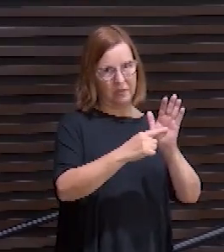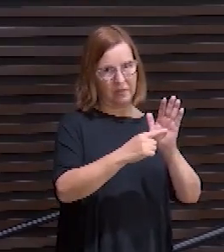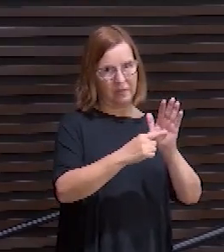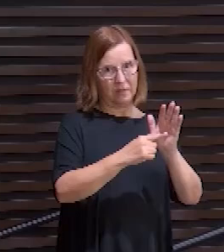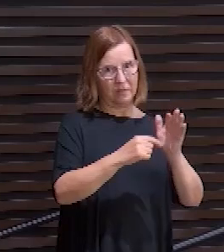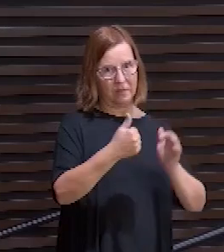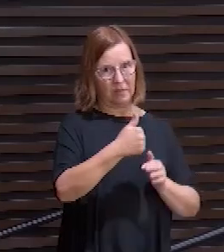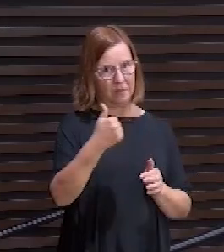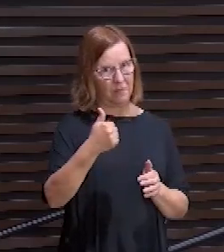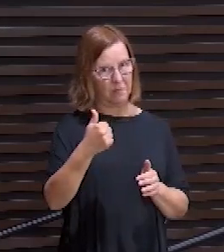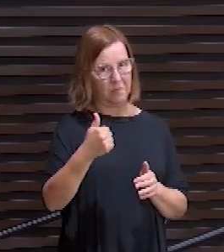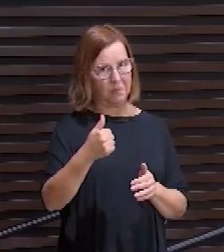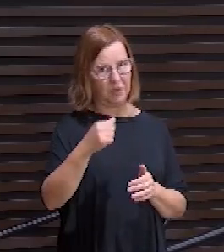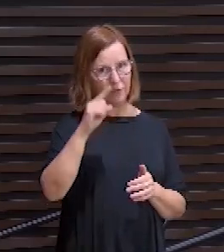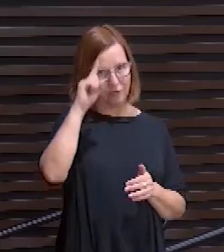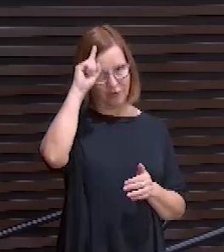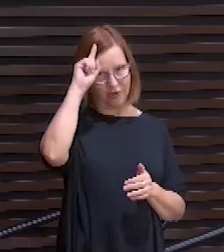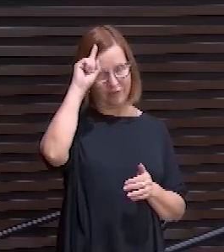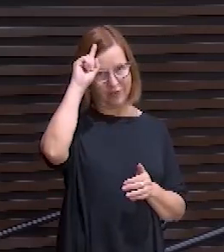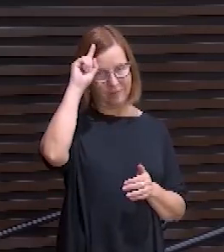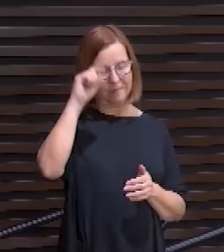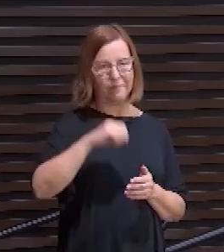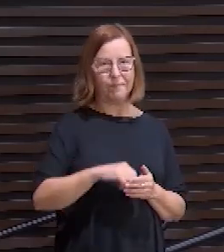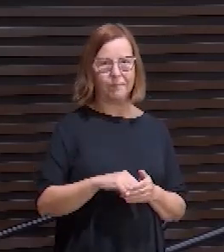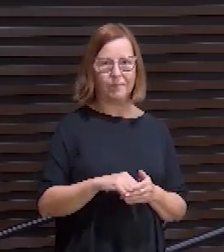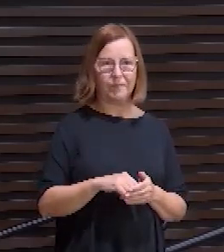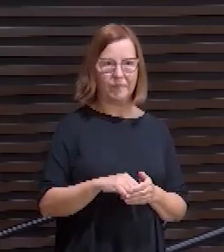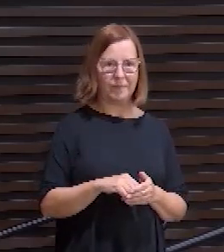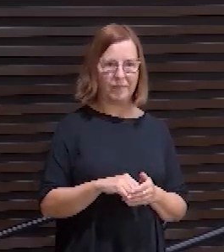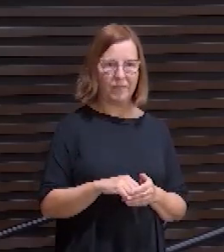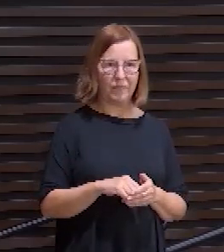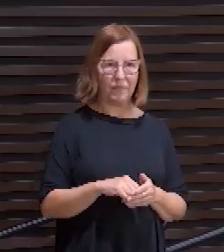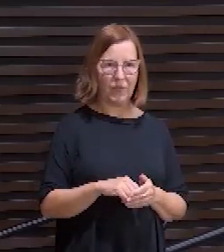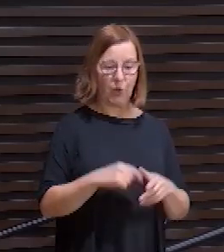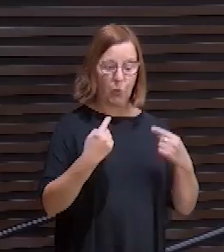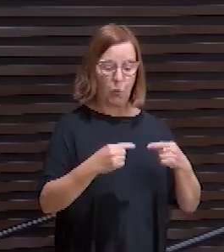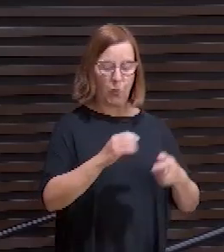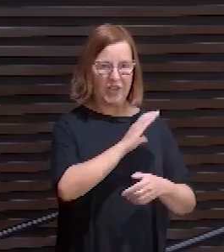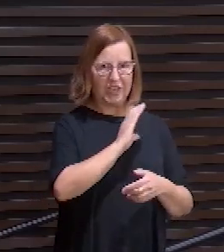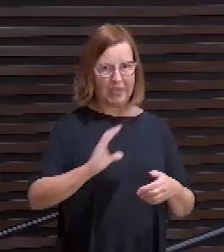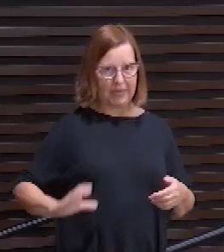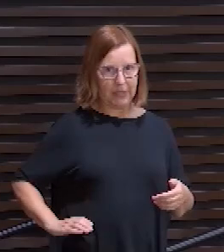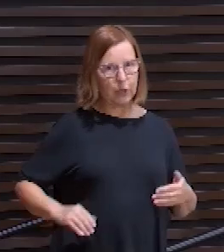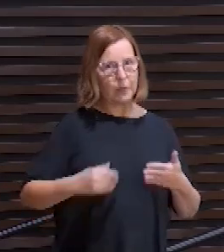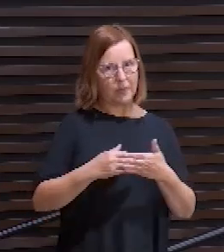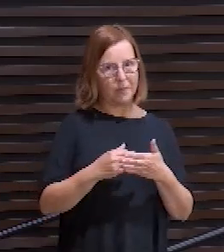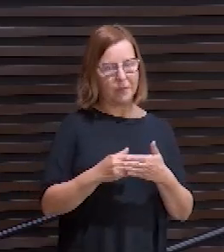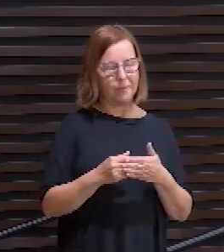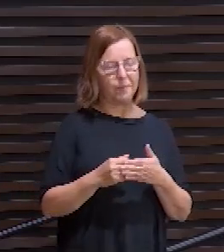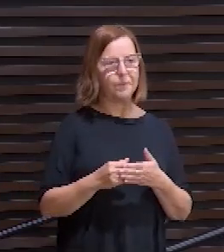chifre. Nós estamos, o anticristo está às portas.